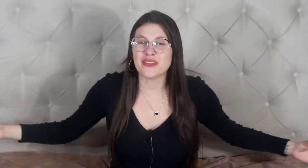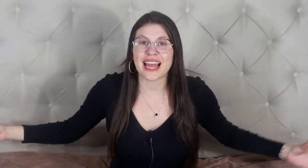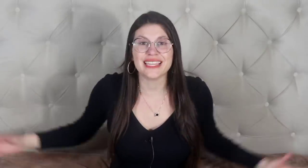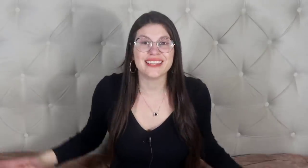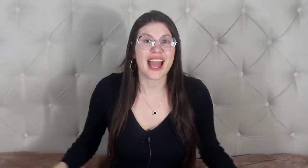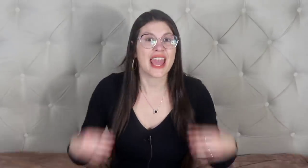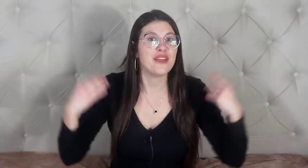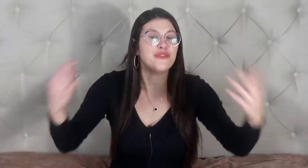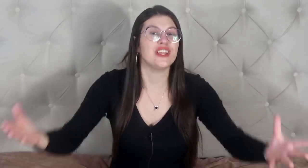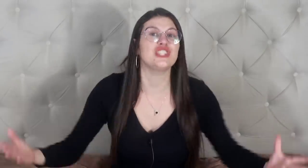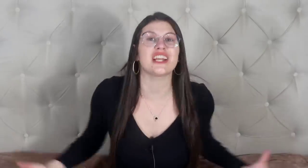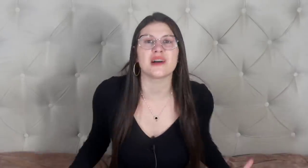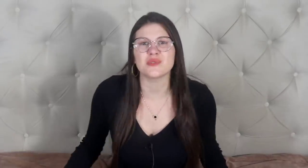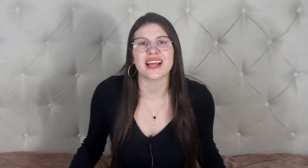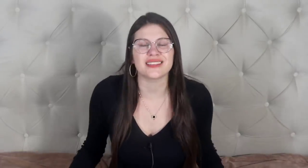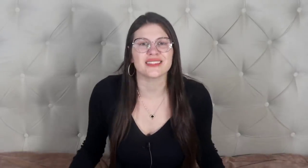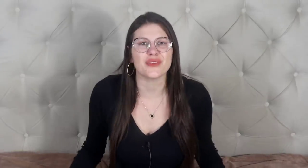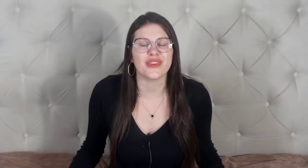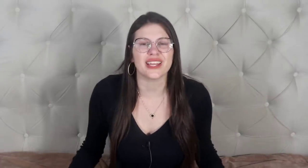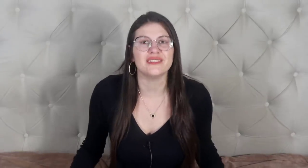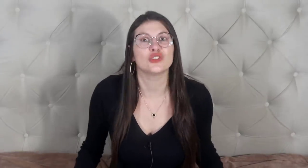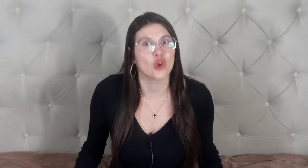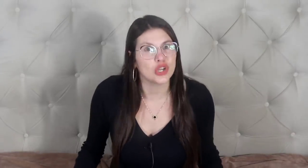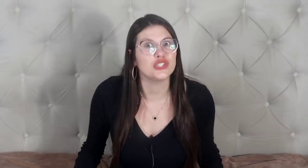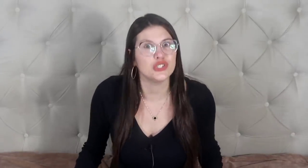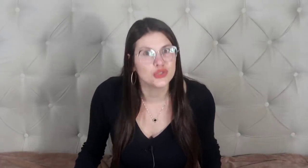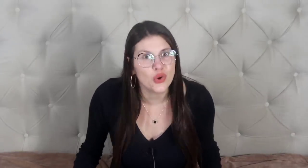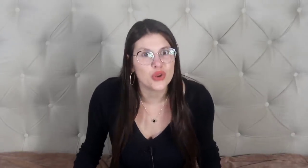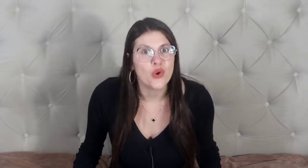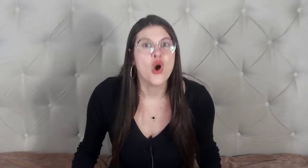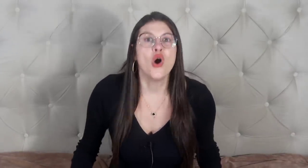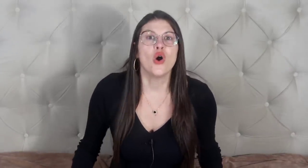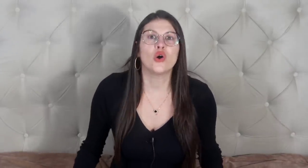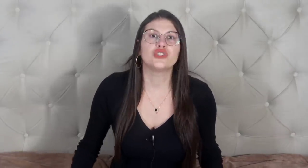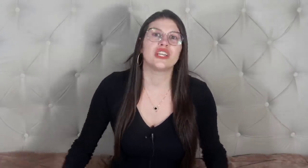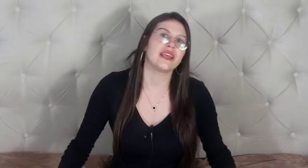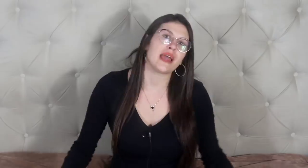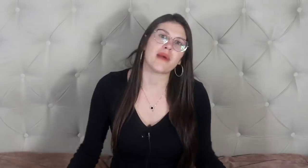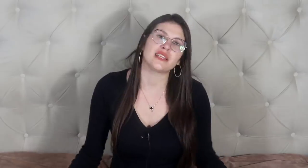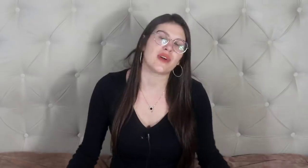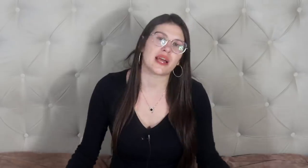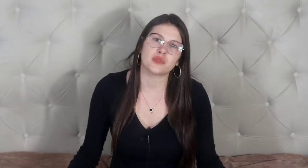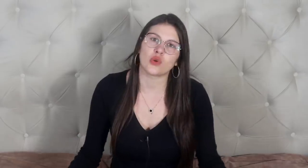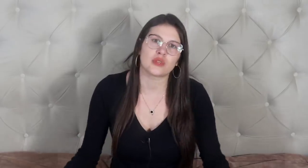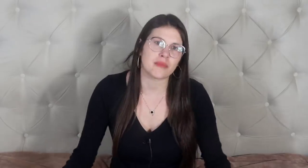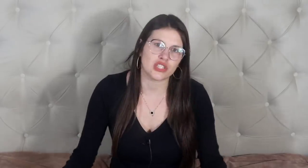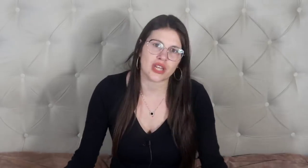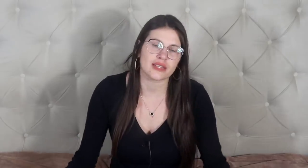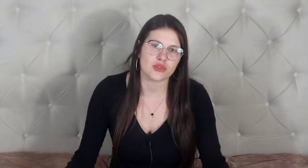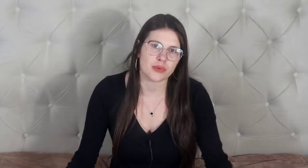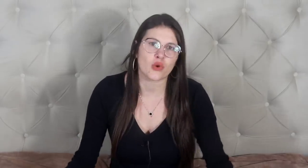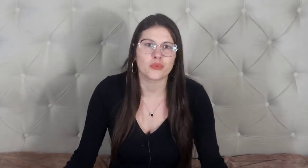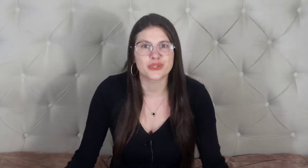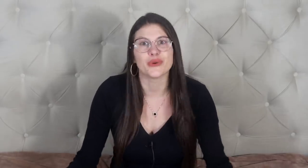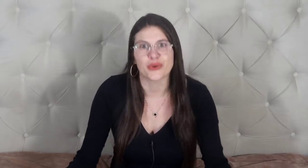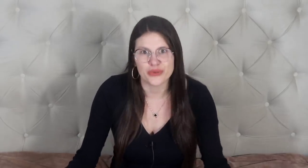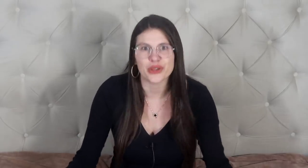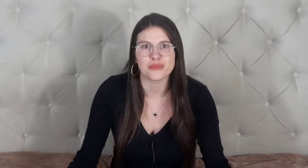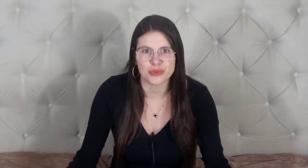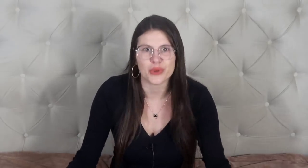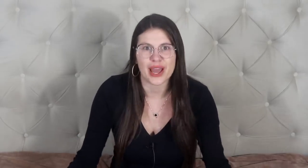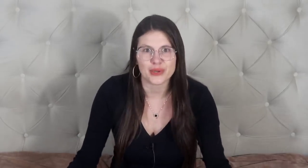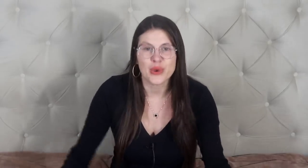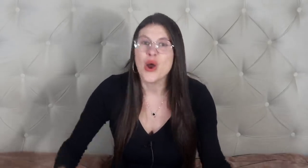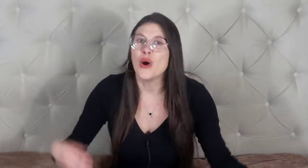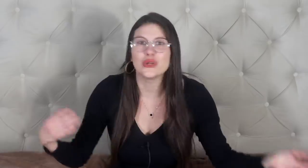Mas para finalizar, enfim chegamos na sexta-feira, 2 de julho, onde ninguém mais fala absolutamente nada sobre corrupção no